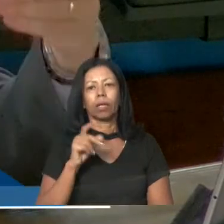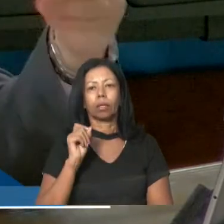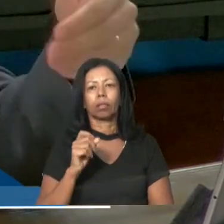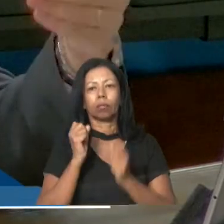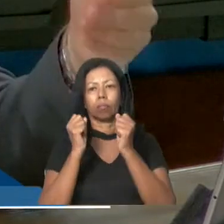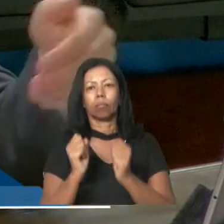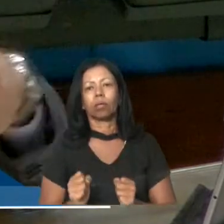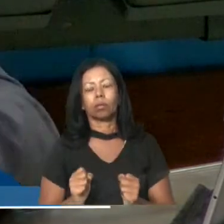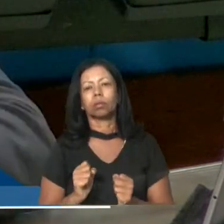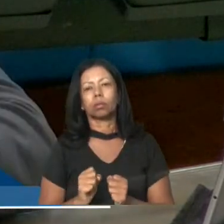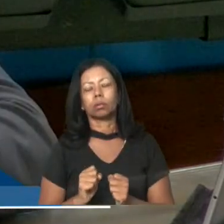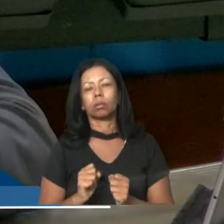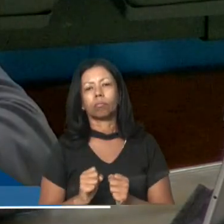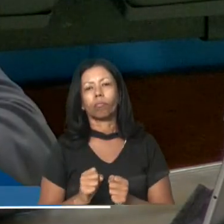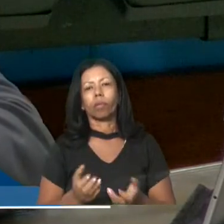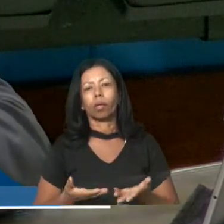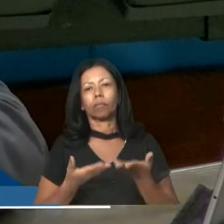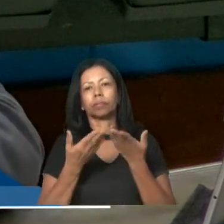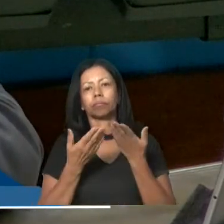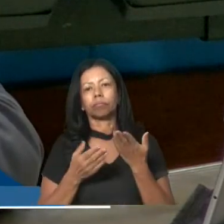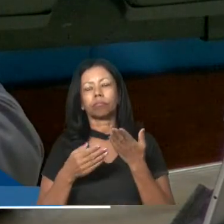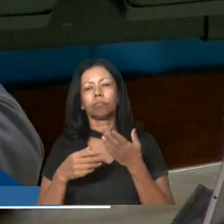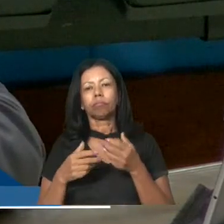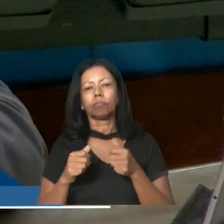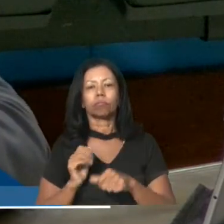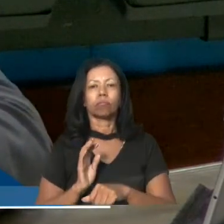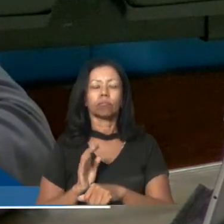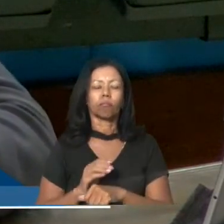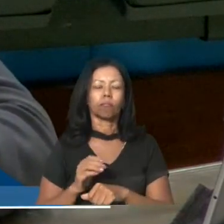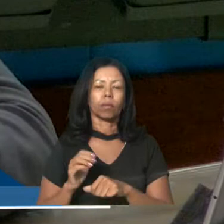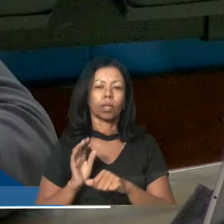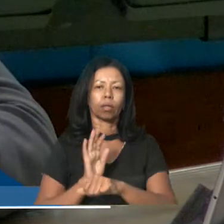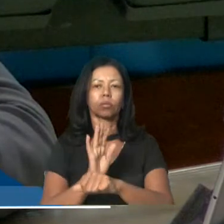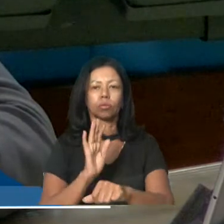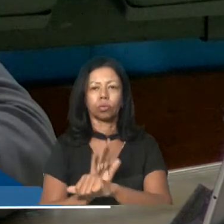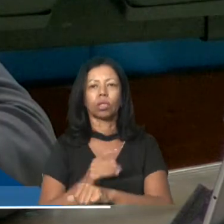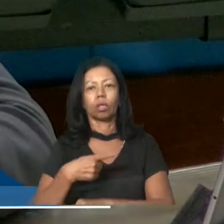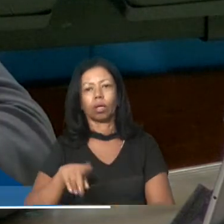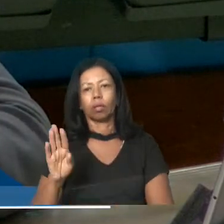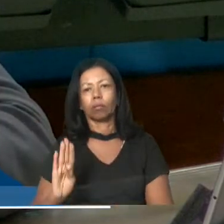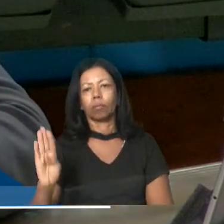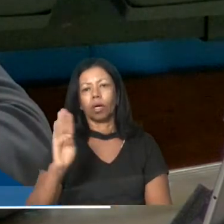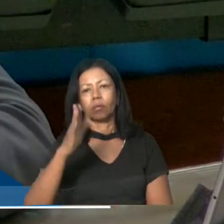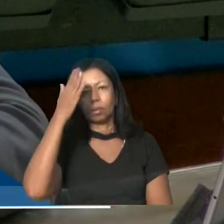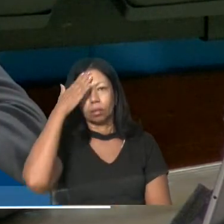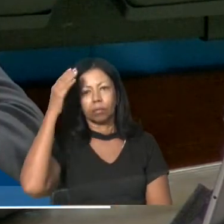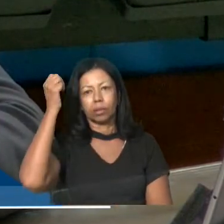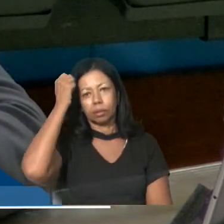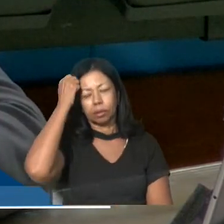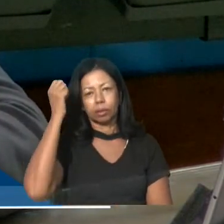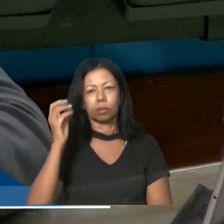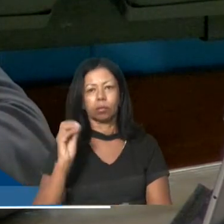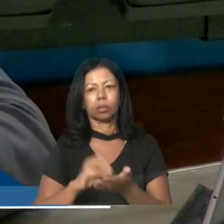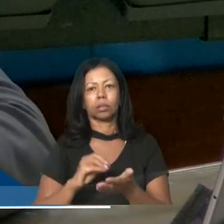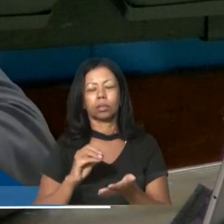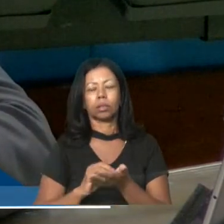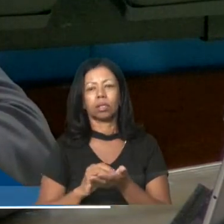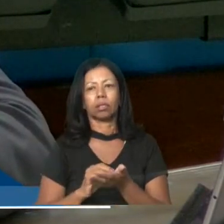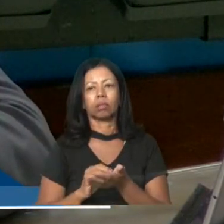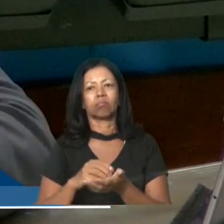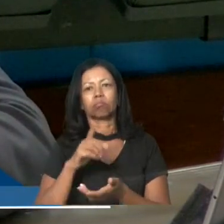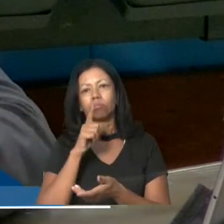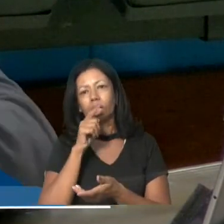possa levar os benefícios para aquele bairro, um dos mais antigos da cidade, que estava ali absolutamente esquecido, sem, inclusive, saneamento